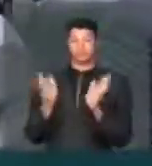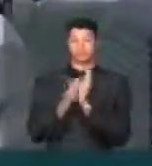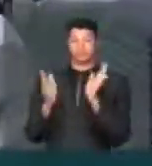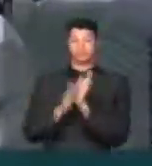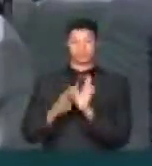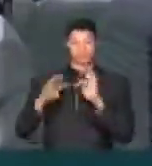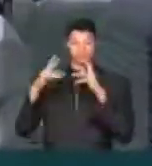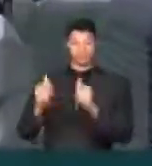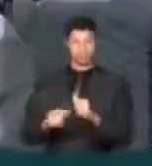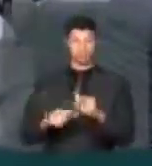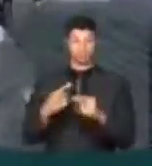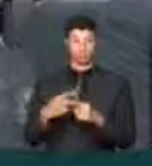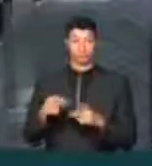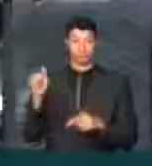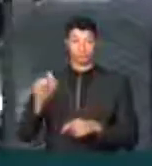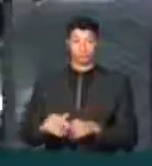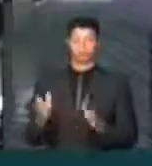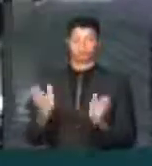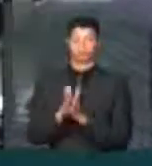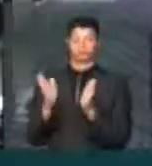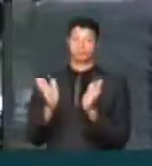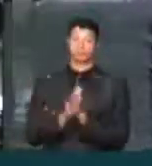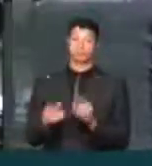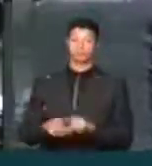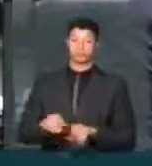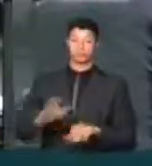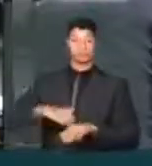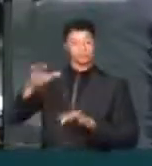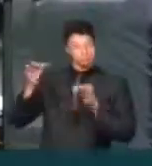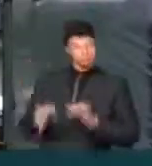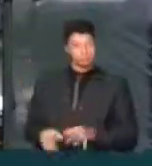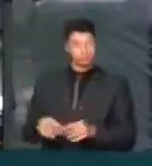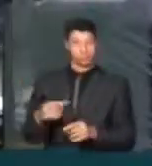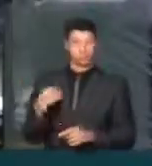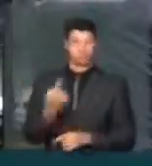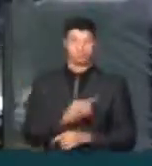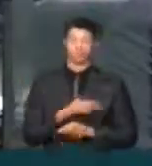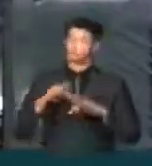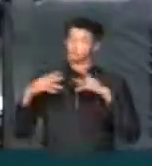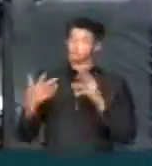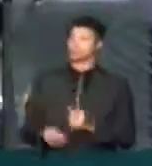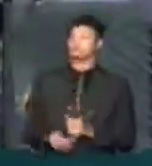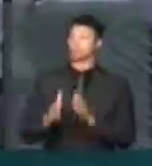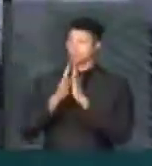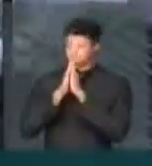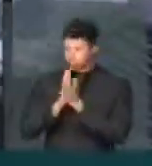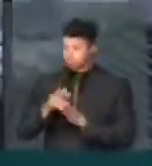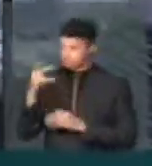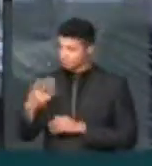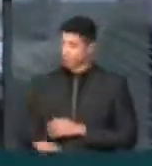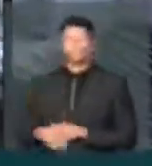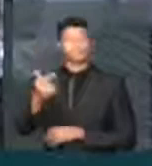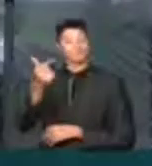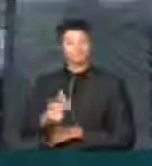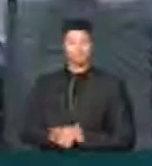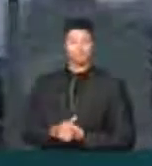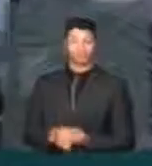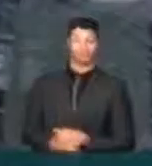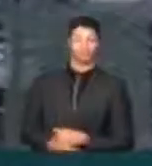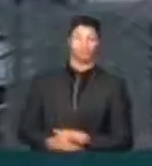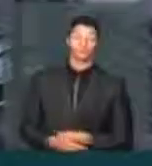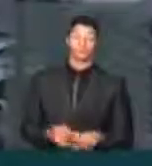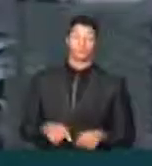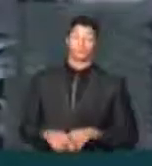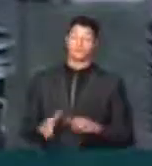aplaudido de todos, não é? E aqui aplaudido de forma mais do que justa. Nós todos aqui rendendo essa homenagem a você mais do que justo.